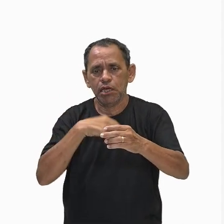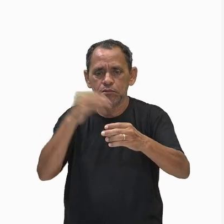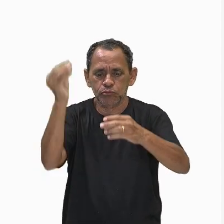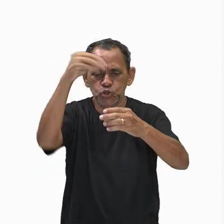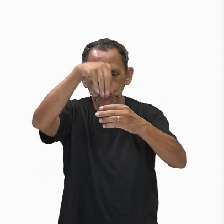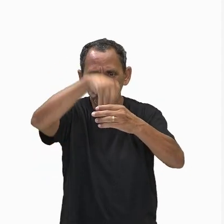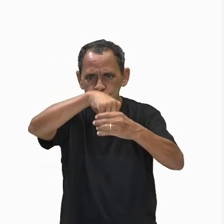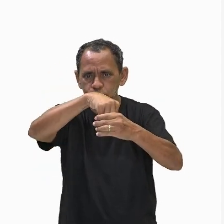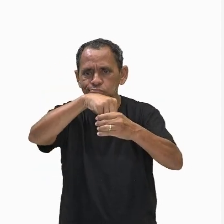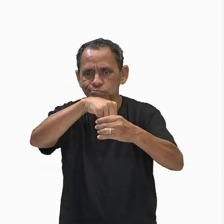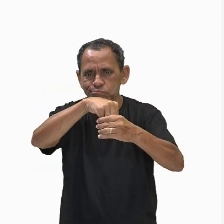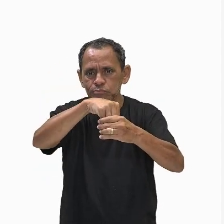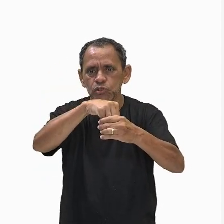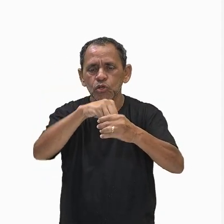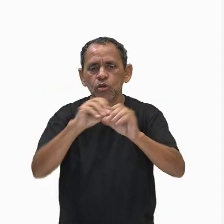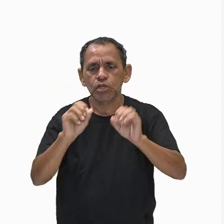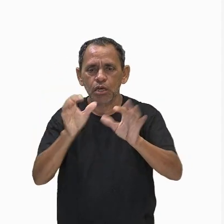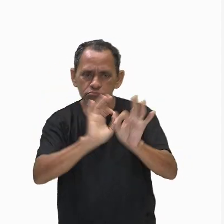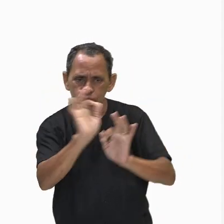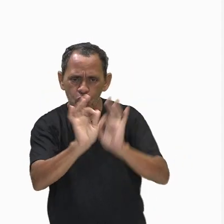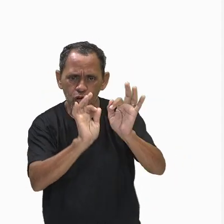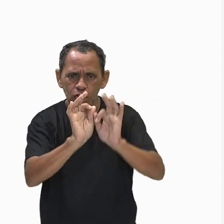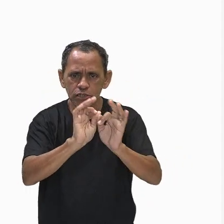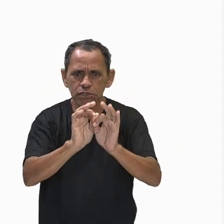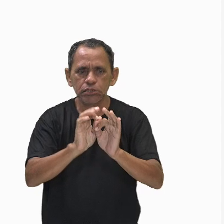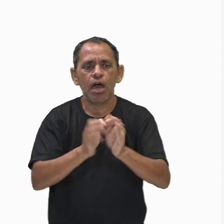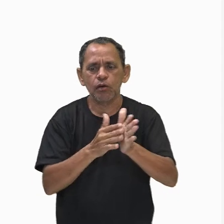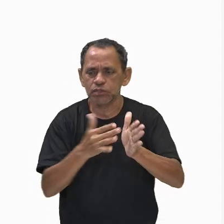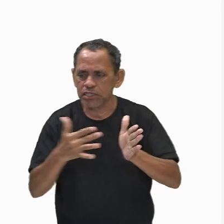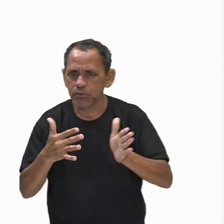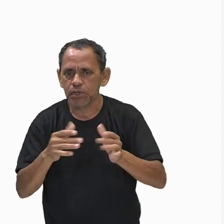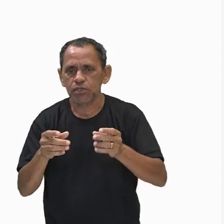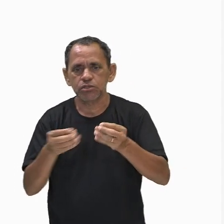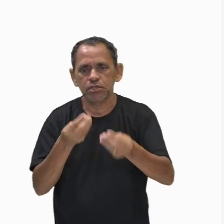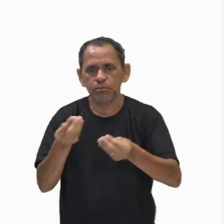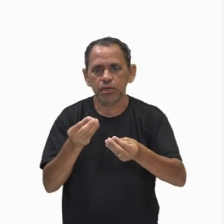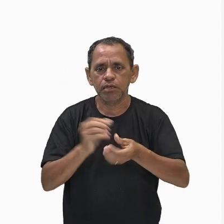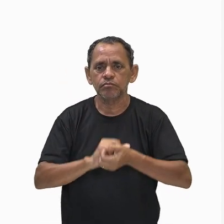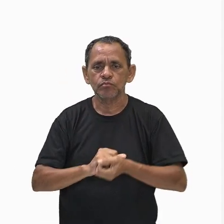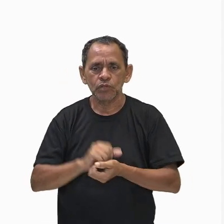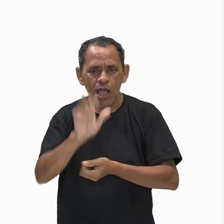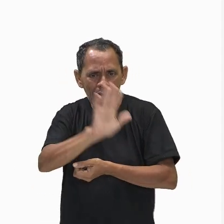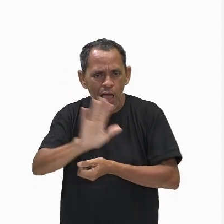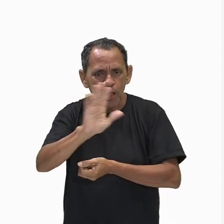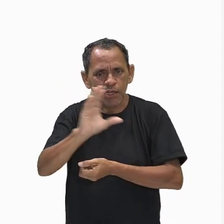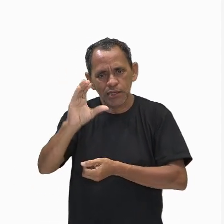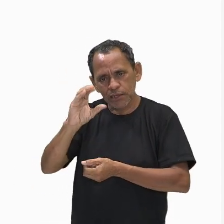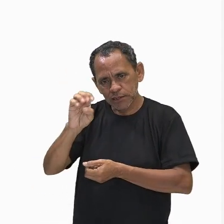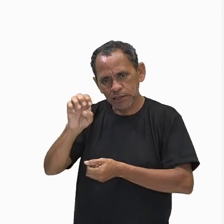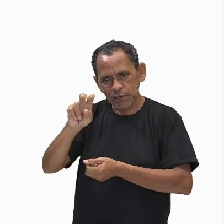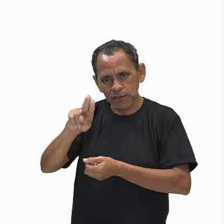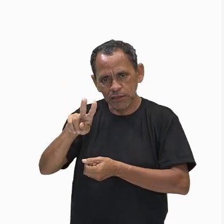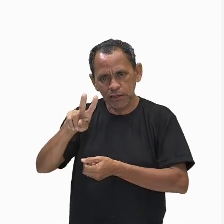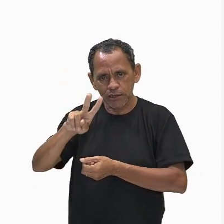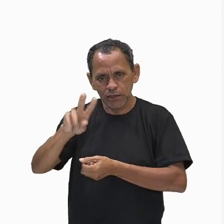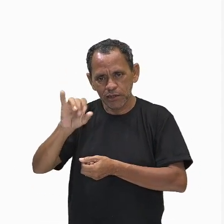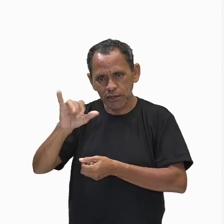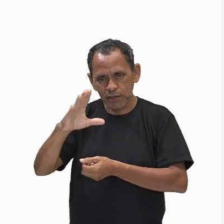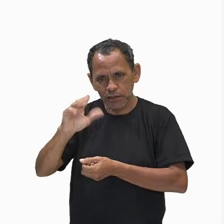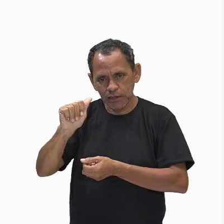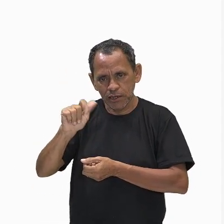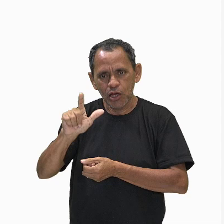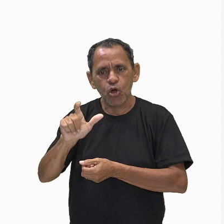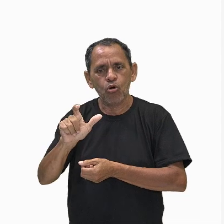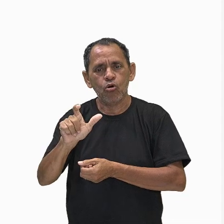encontra-se organizada em segmentos. Então, nós temos a região cervical, a região lombar, a